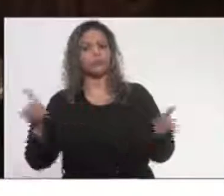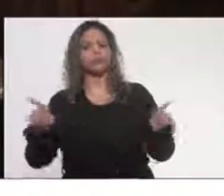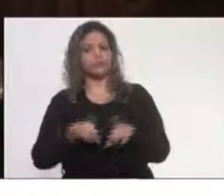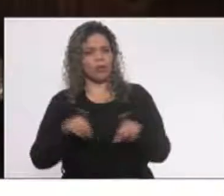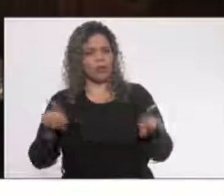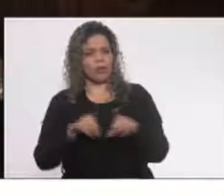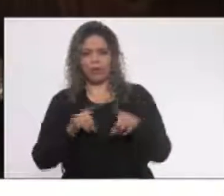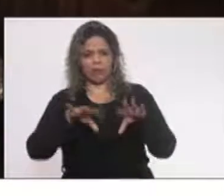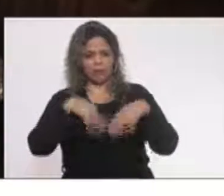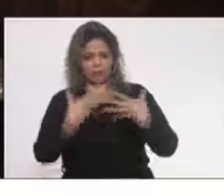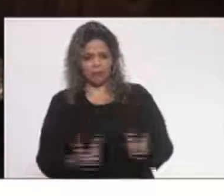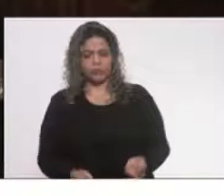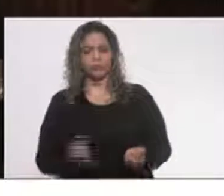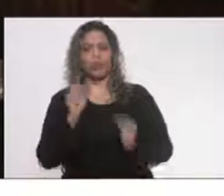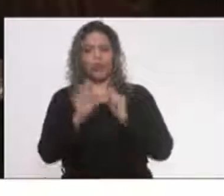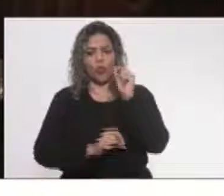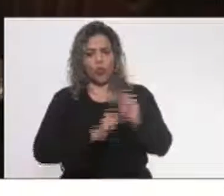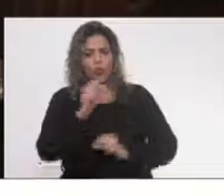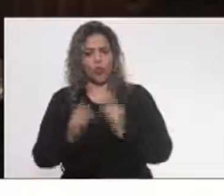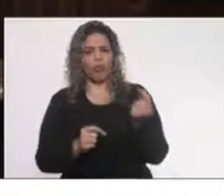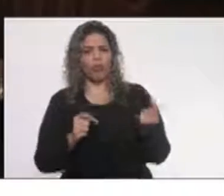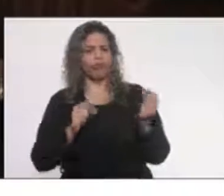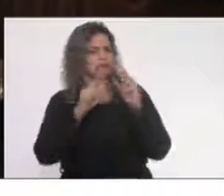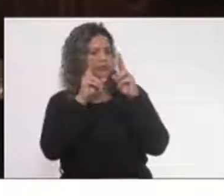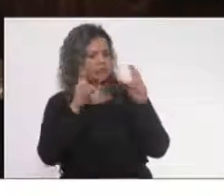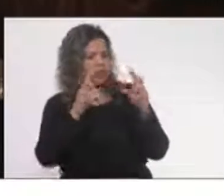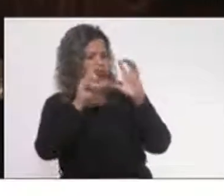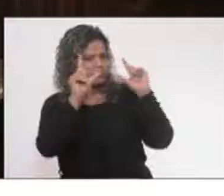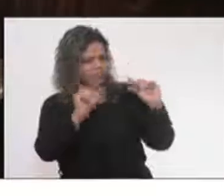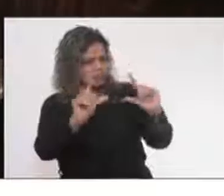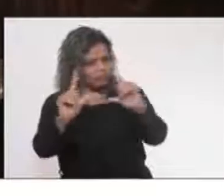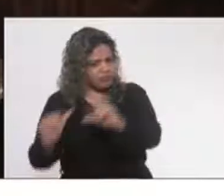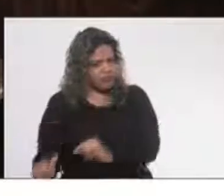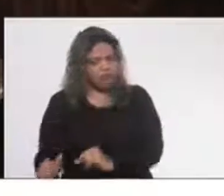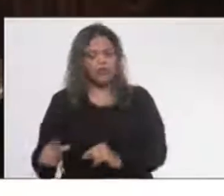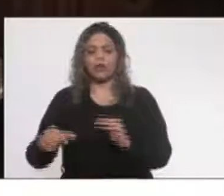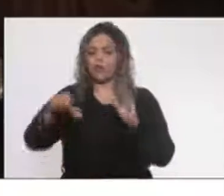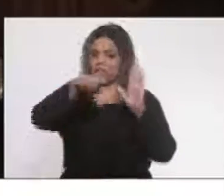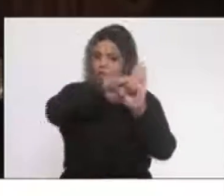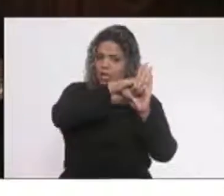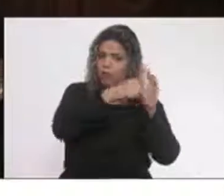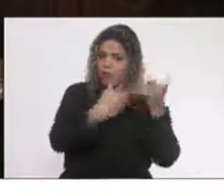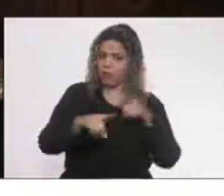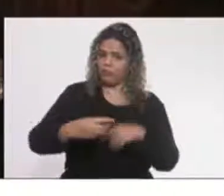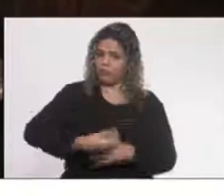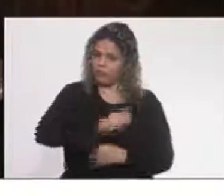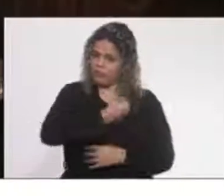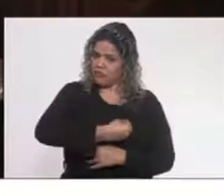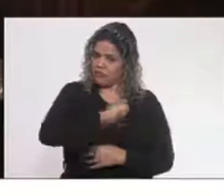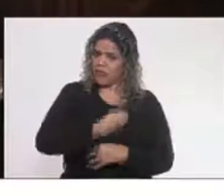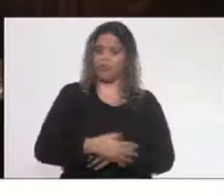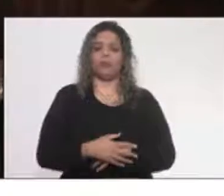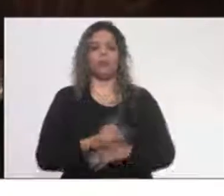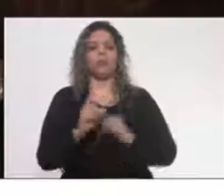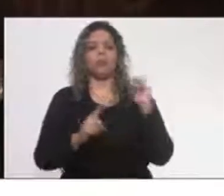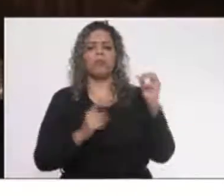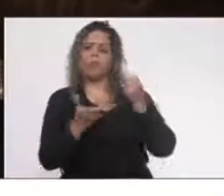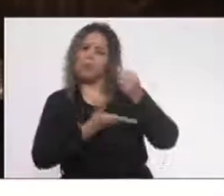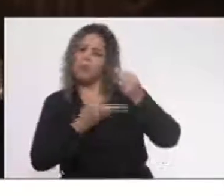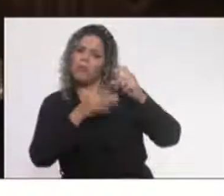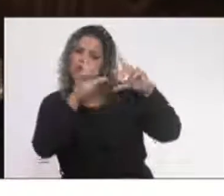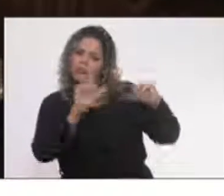também desconsidera essa suposta redução dos crimes contra a vida, com base na